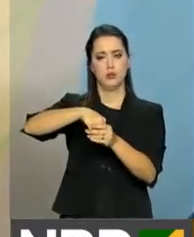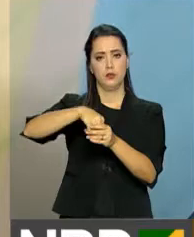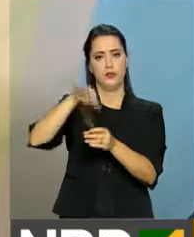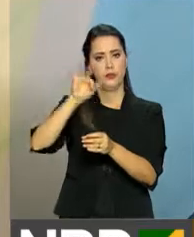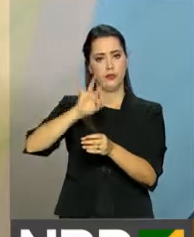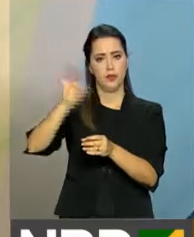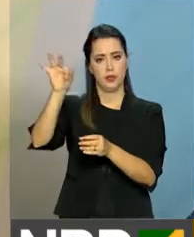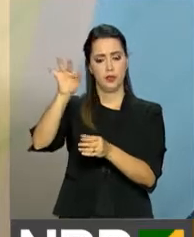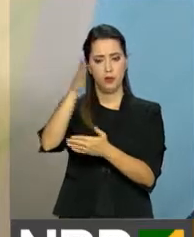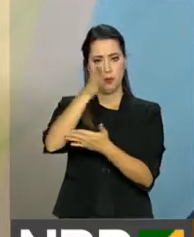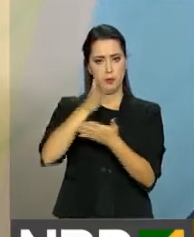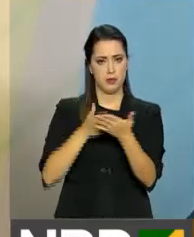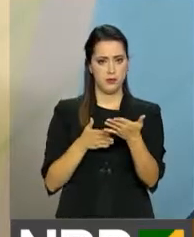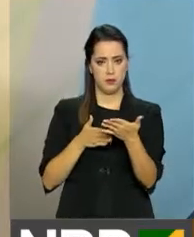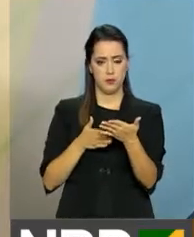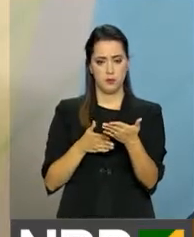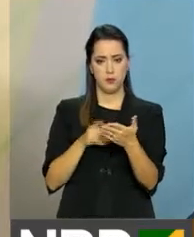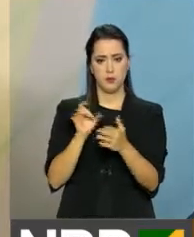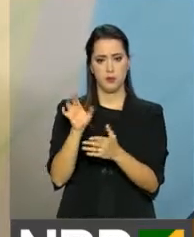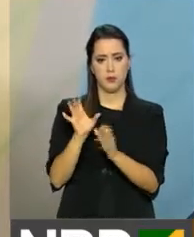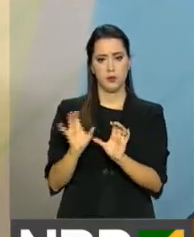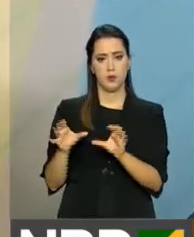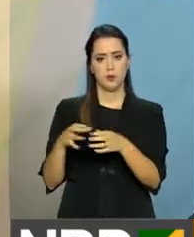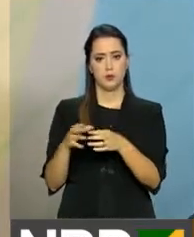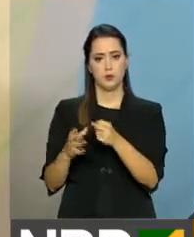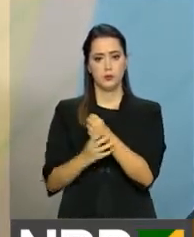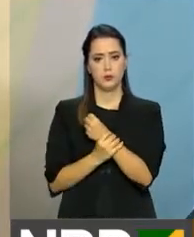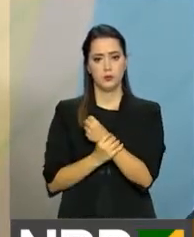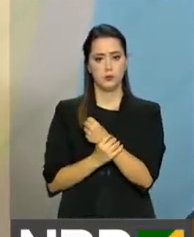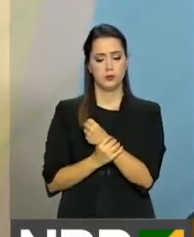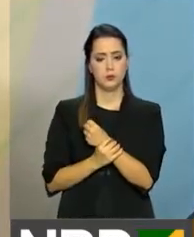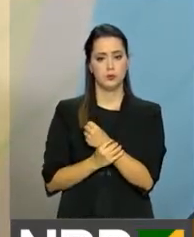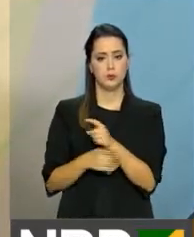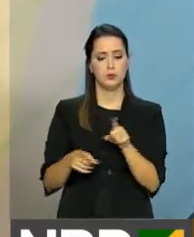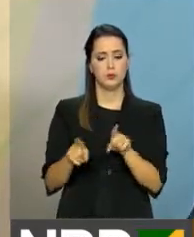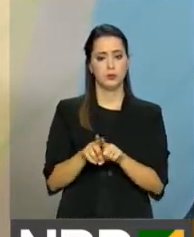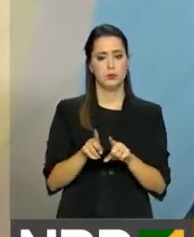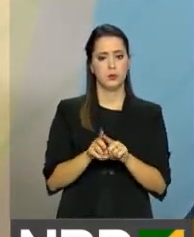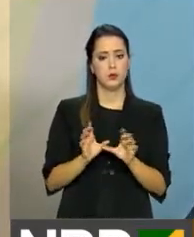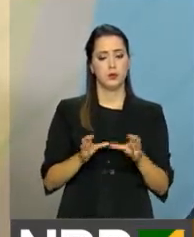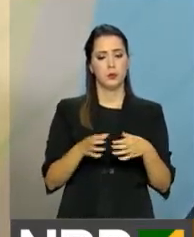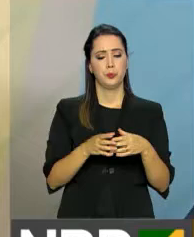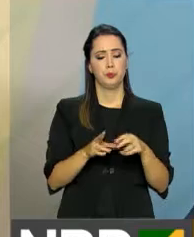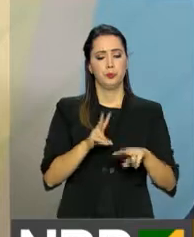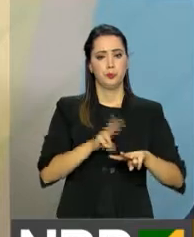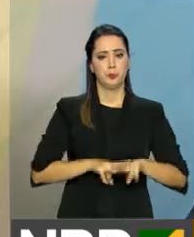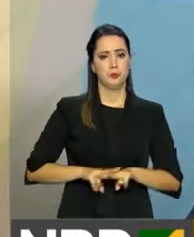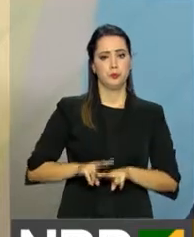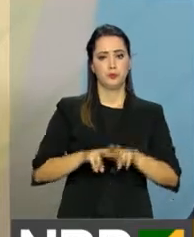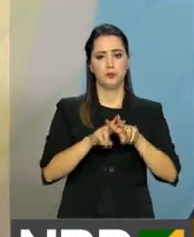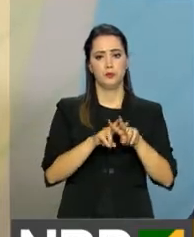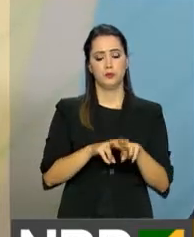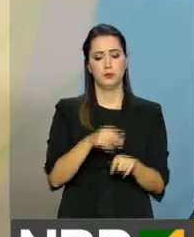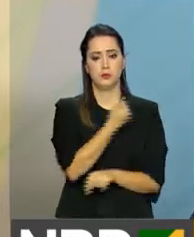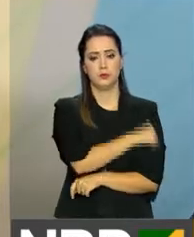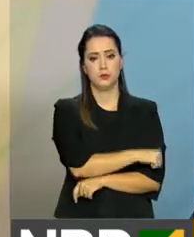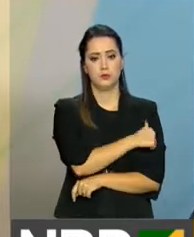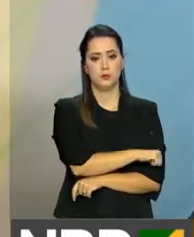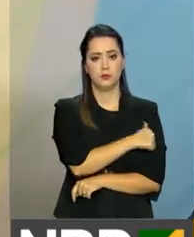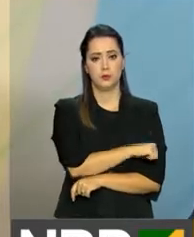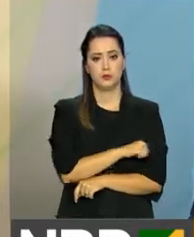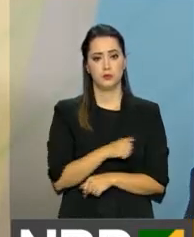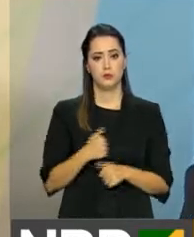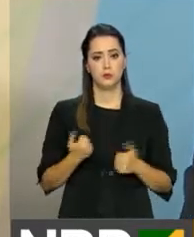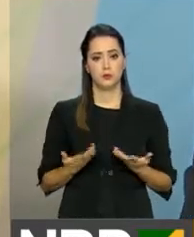que alcançou apenas a área de segurança ea área penitenciária no estado do rio de janeiro